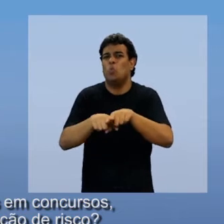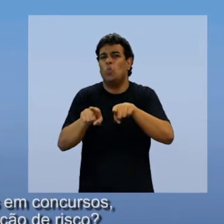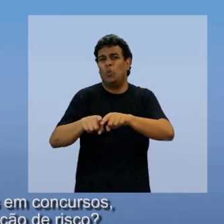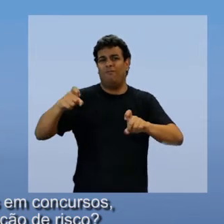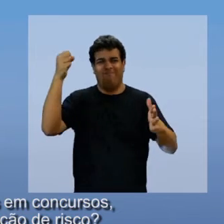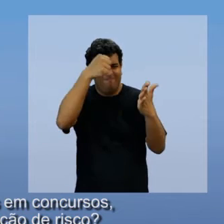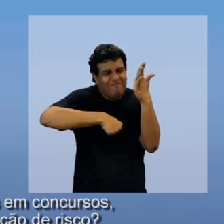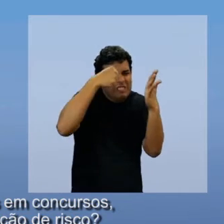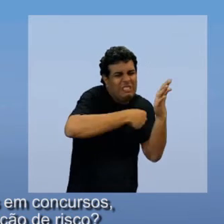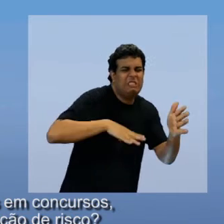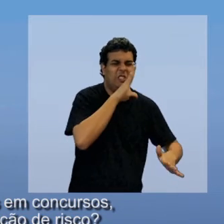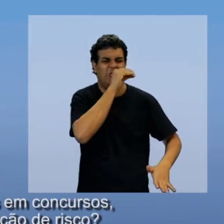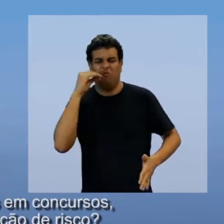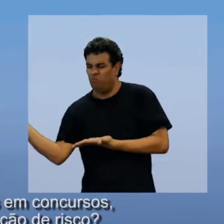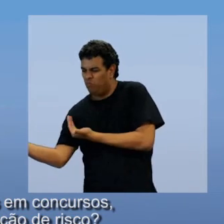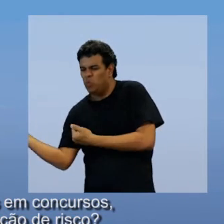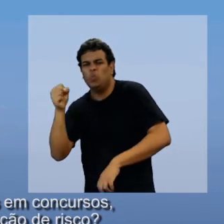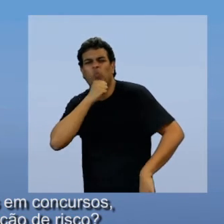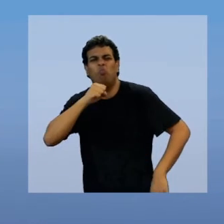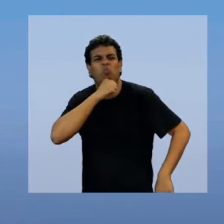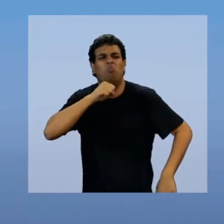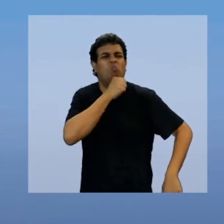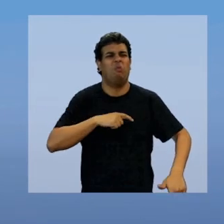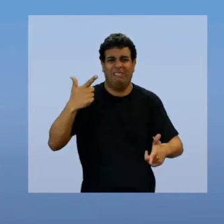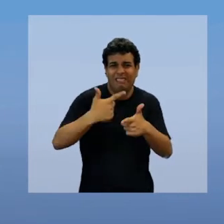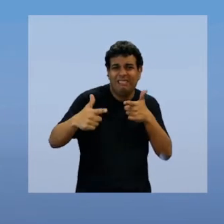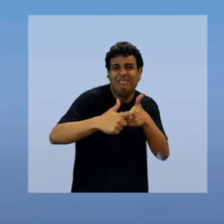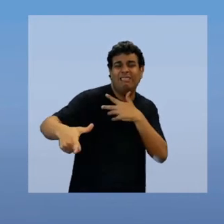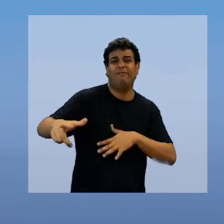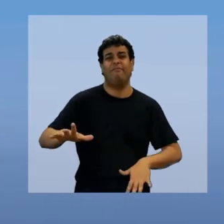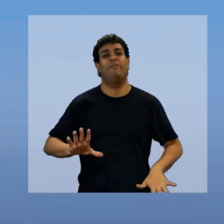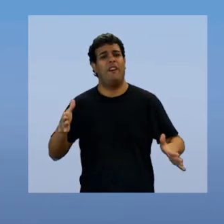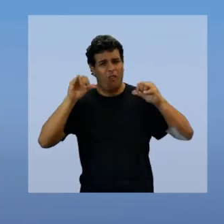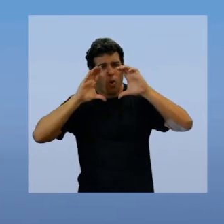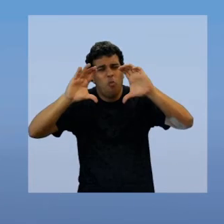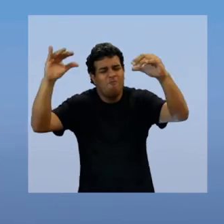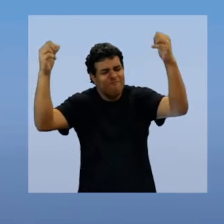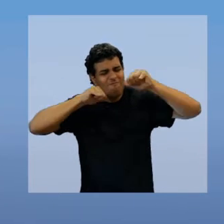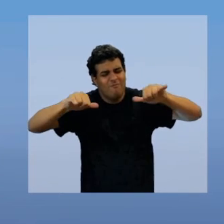crianças, adolescentes ou idosos em situação de risco? Fale com a gente. Música.